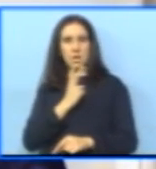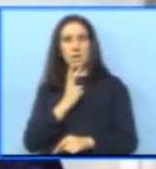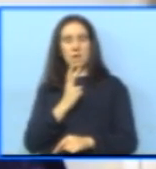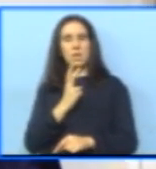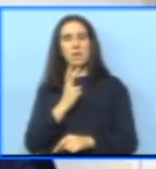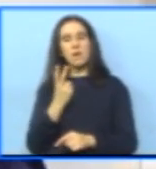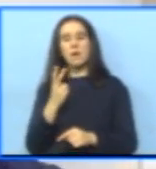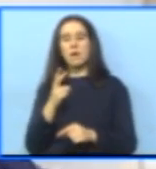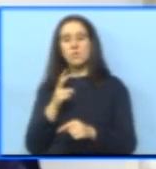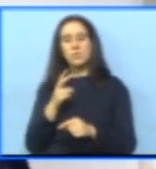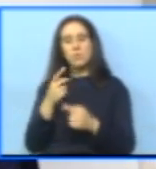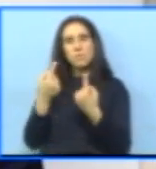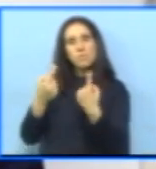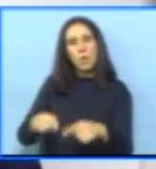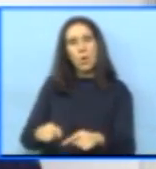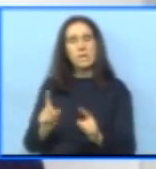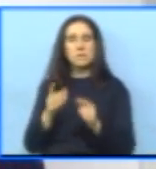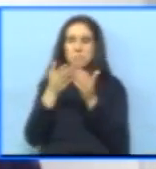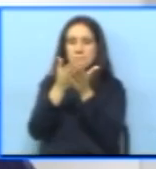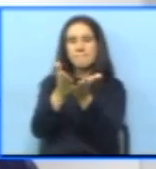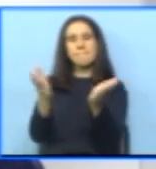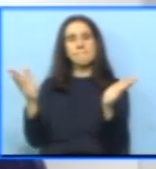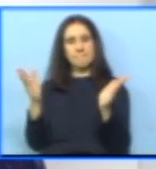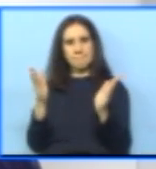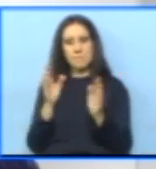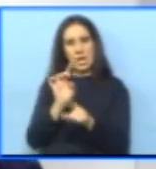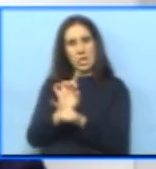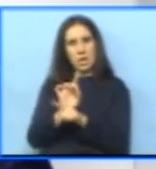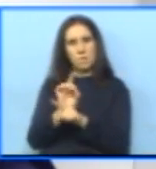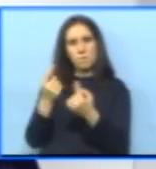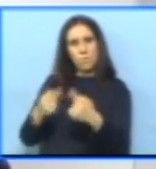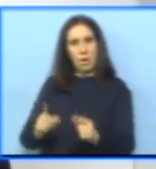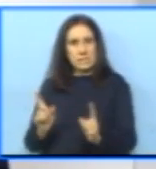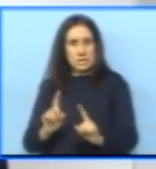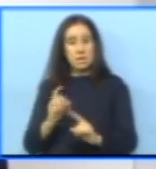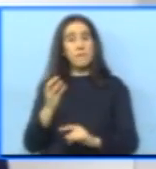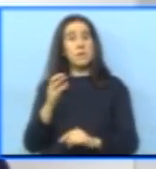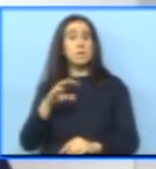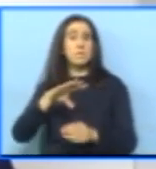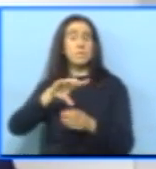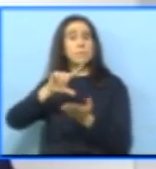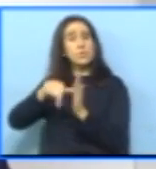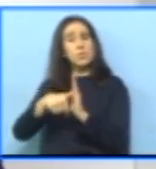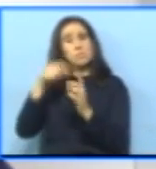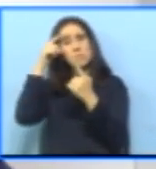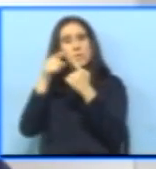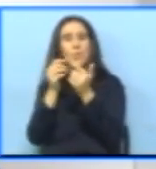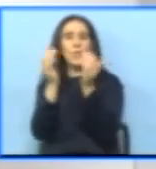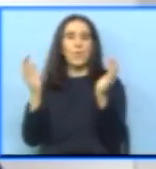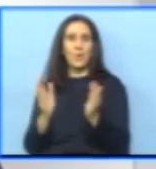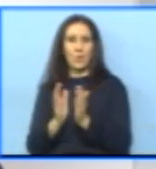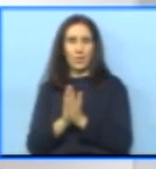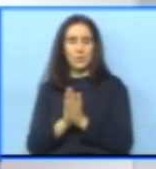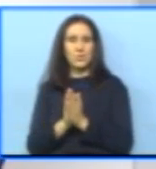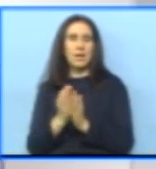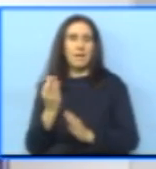dos seus campos, para além do seu domínio restrito. E envolver que este projeto é um ganho de todos. E é de todos exatamente